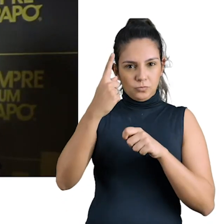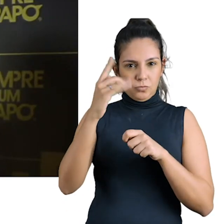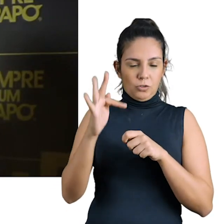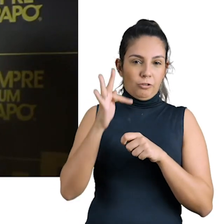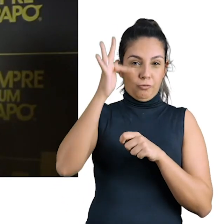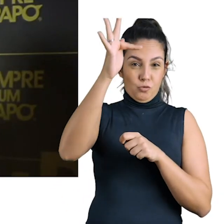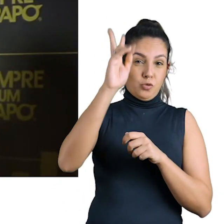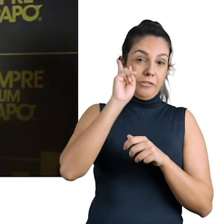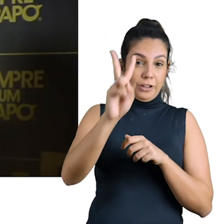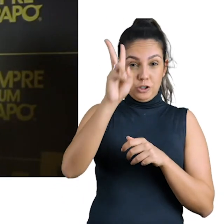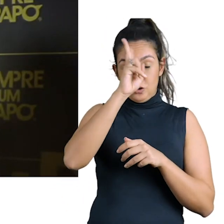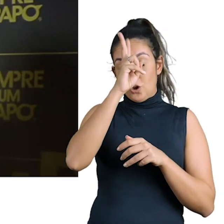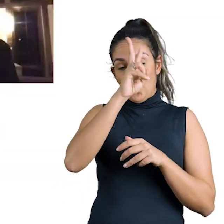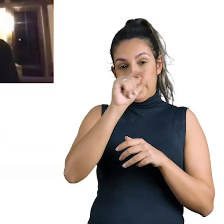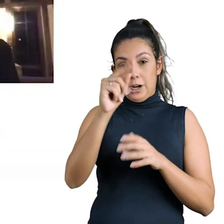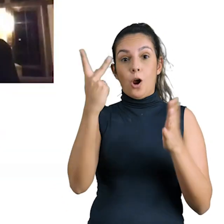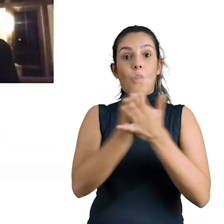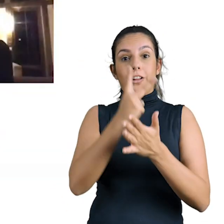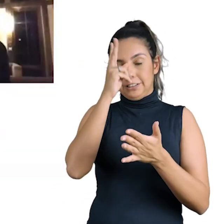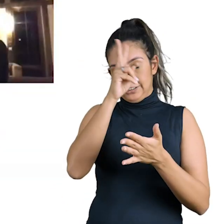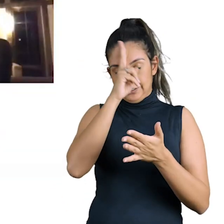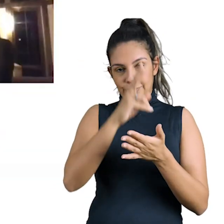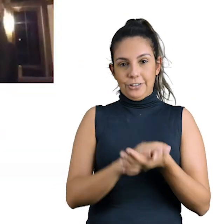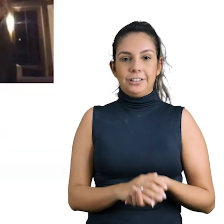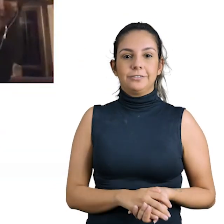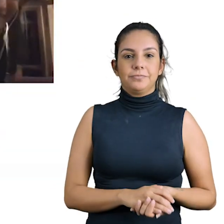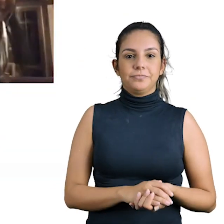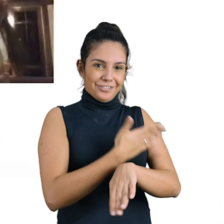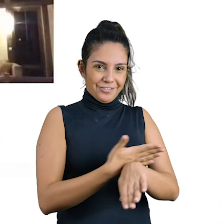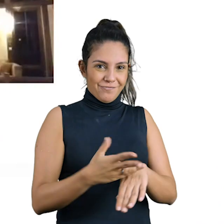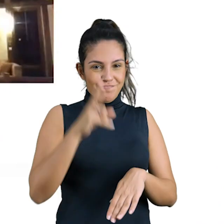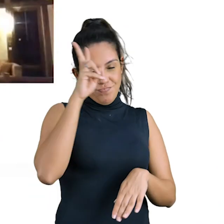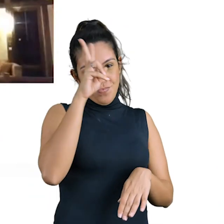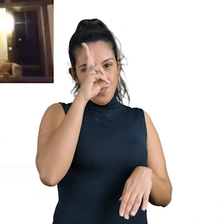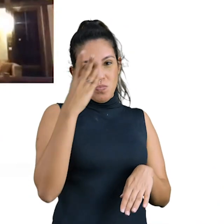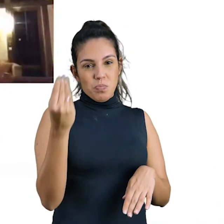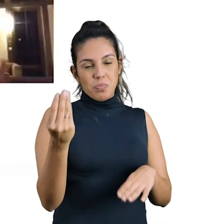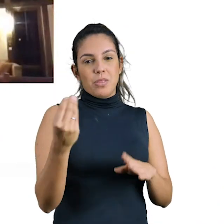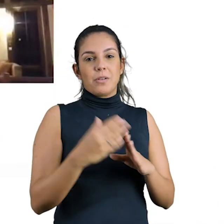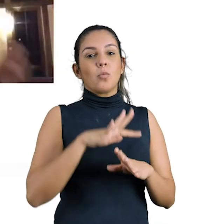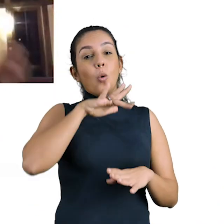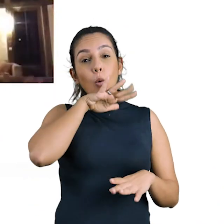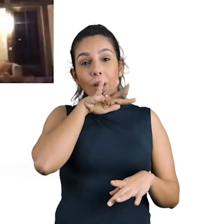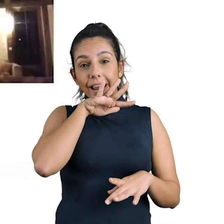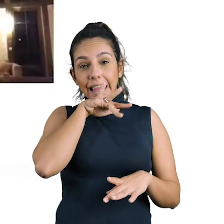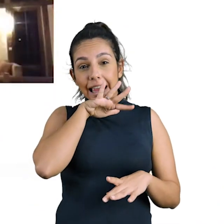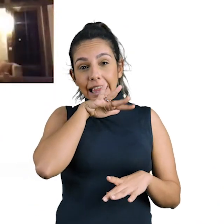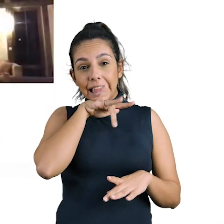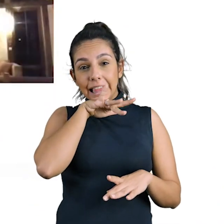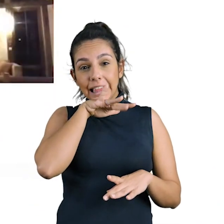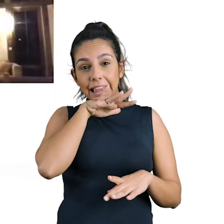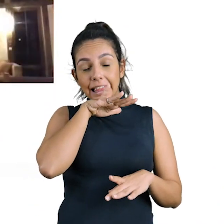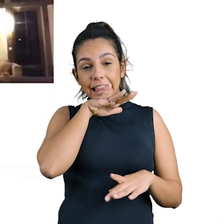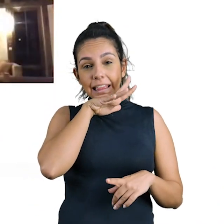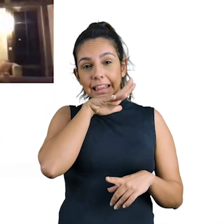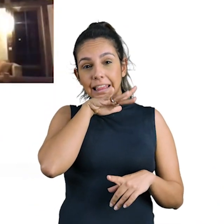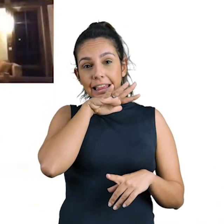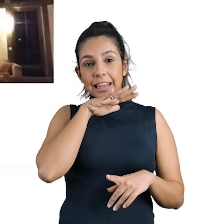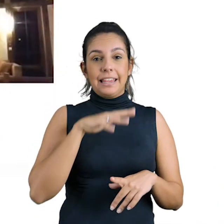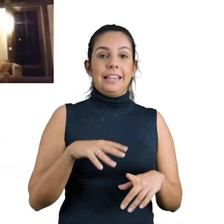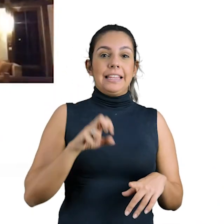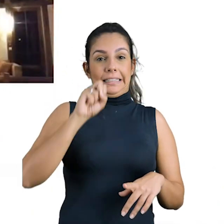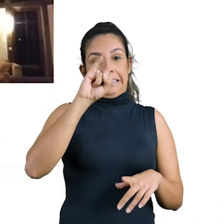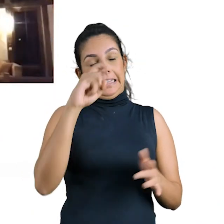alguma futurologia histórica, Oliveira? Bom, eu costumo dizer, vou repetir, que historiador